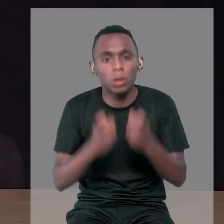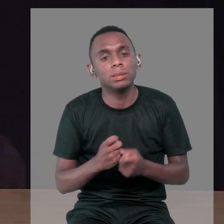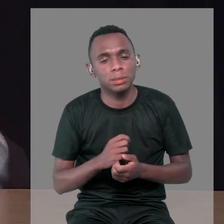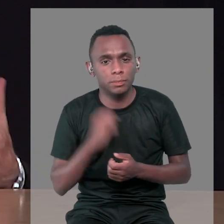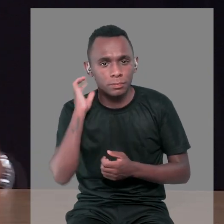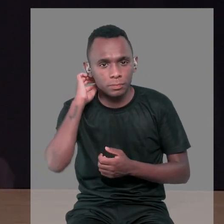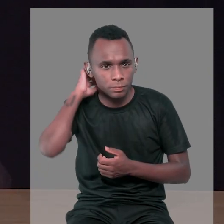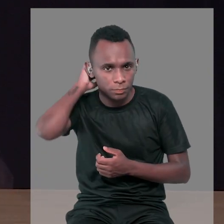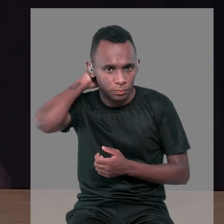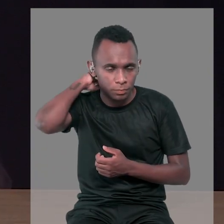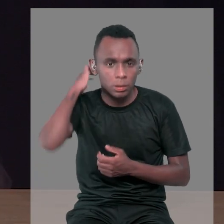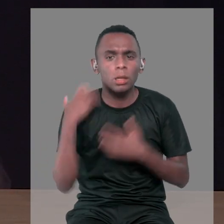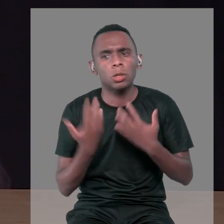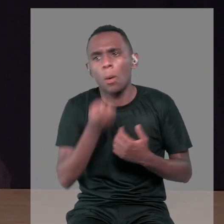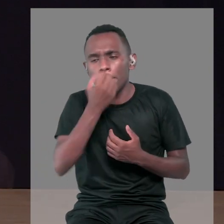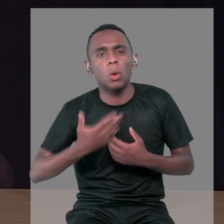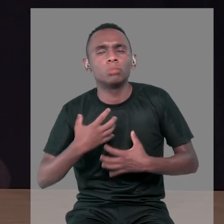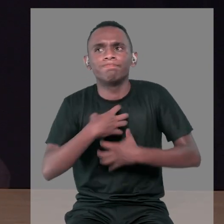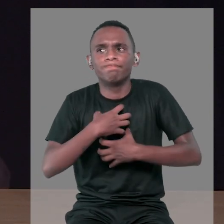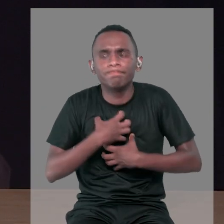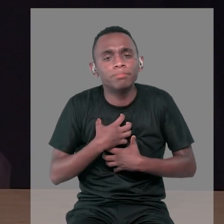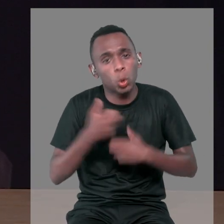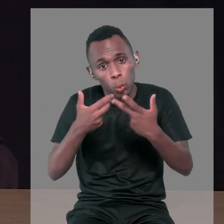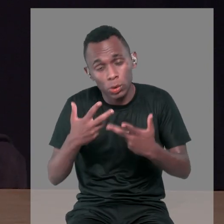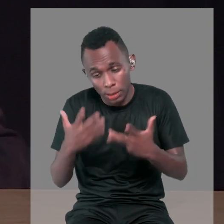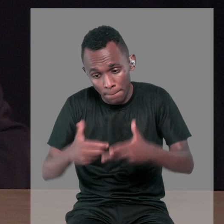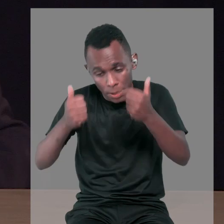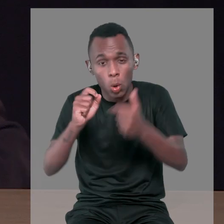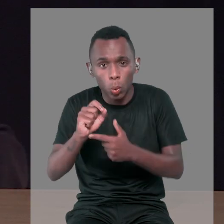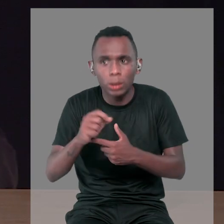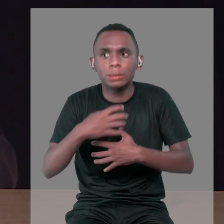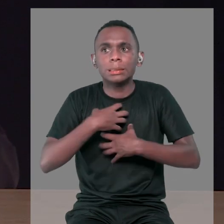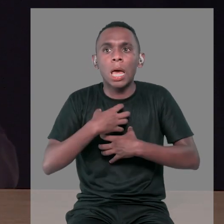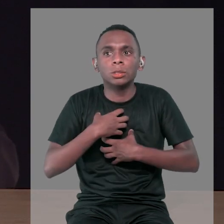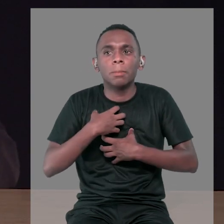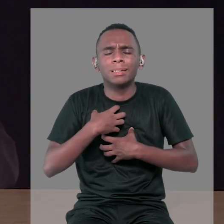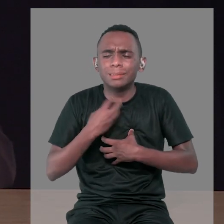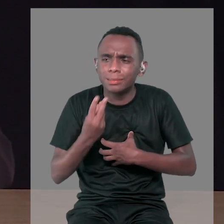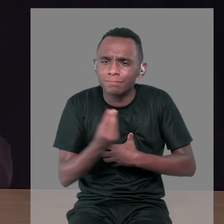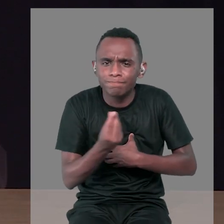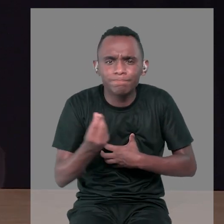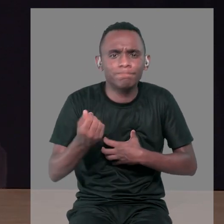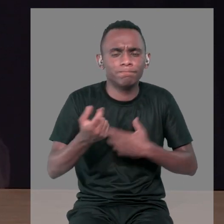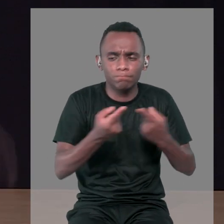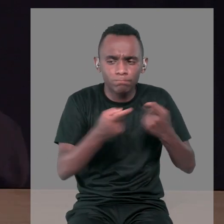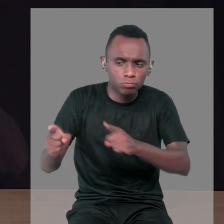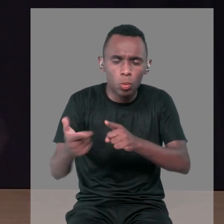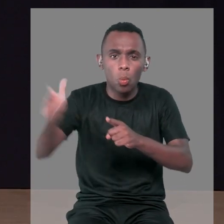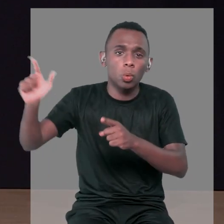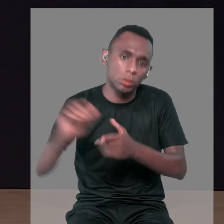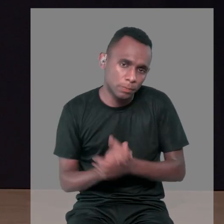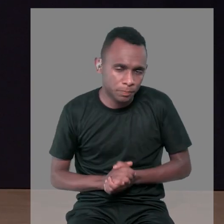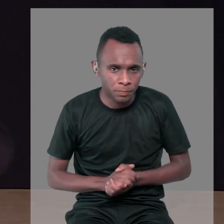ou coisas melhores do que esse sentimento de hostilidade em relação ao outro. E é nessa esteira que, depois da